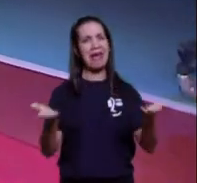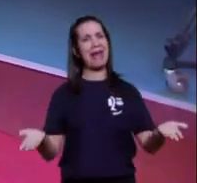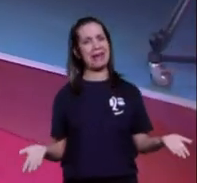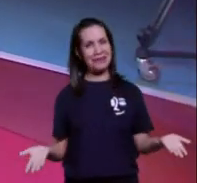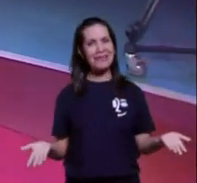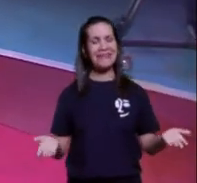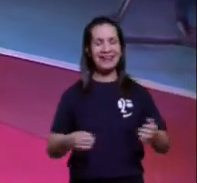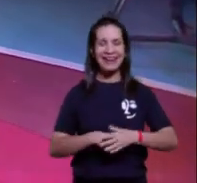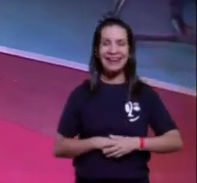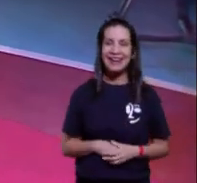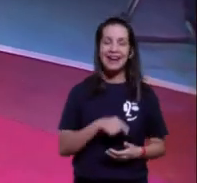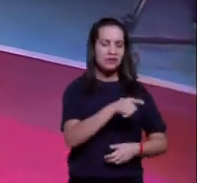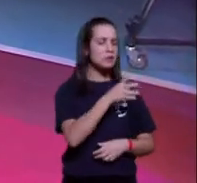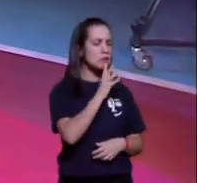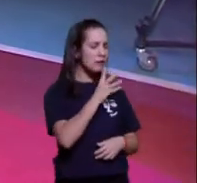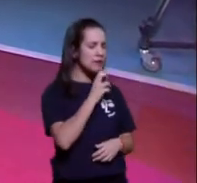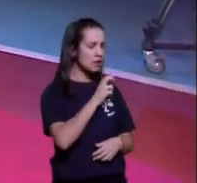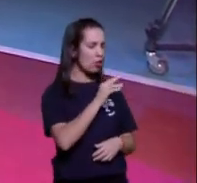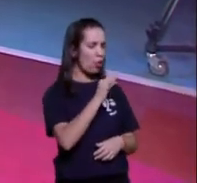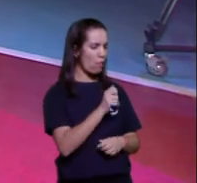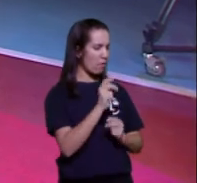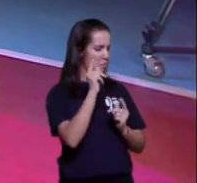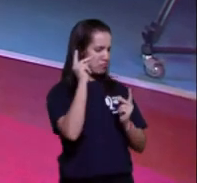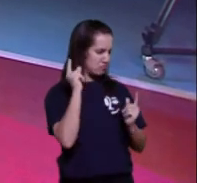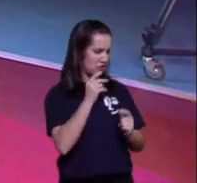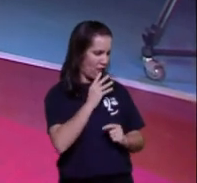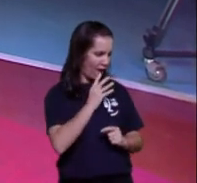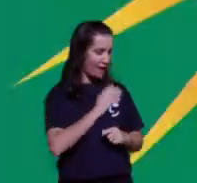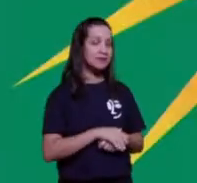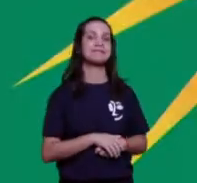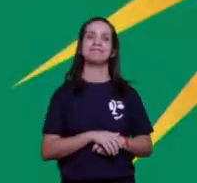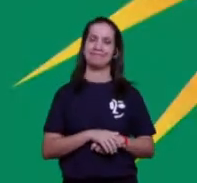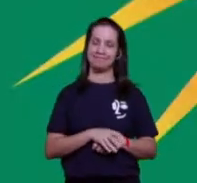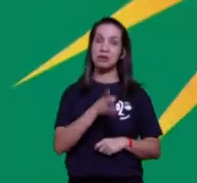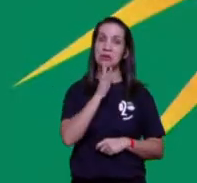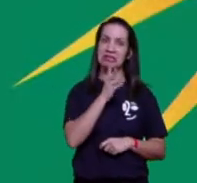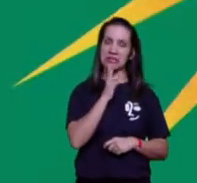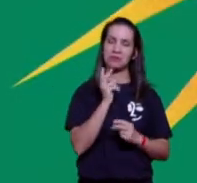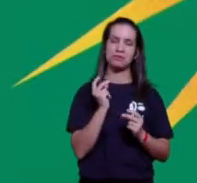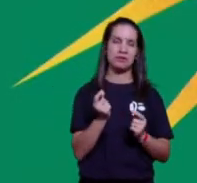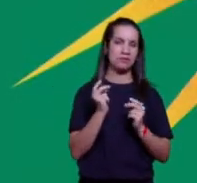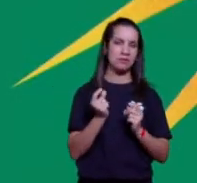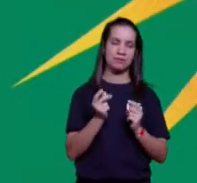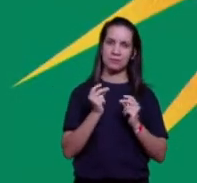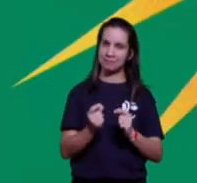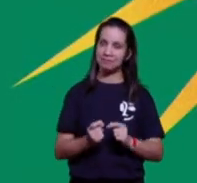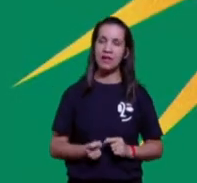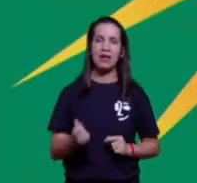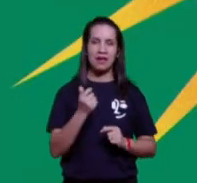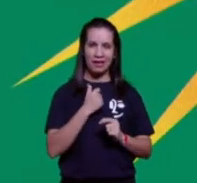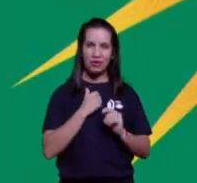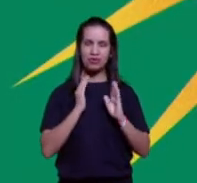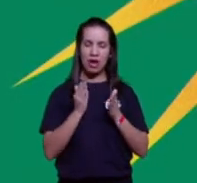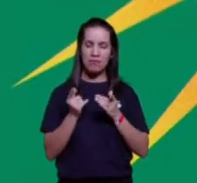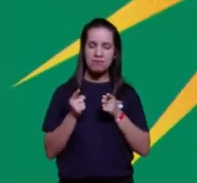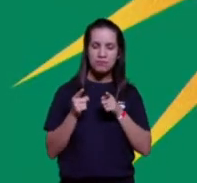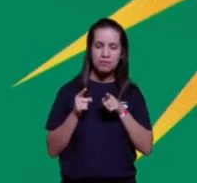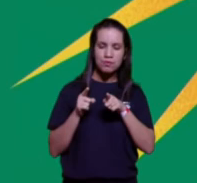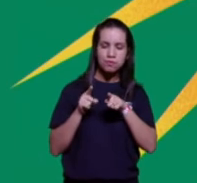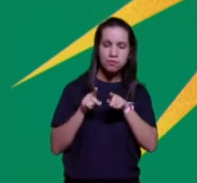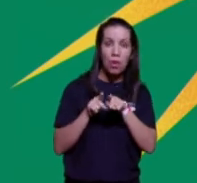É isso aí. Fábio, você conhece a CUFA há muito tempo? Conheço já há bastante tempo, me aproximei, nessa